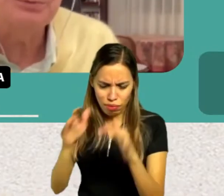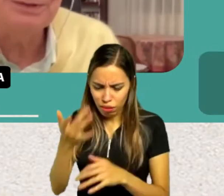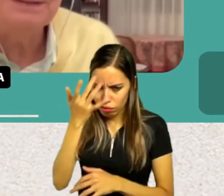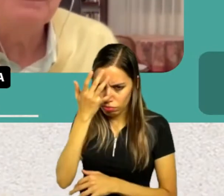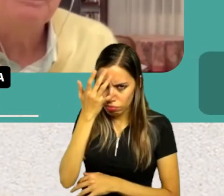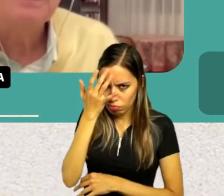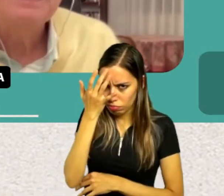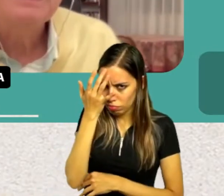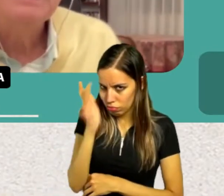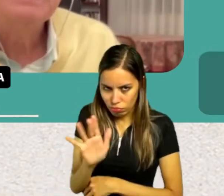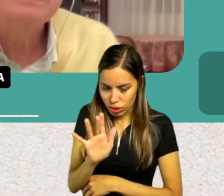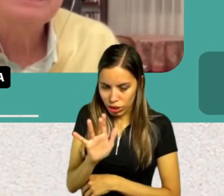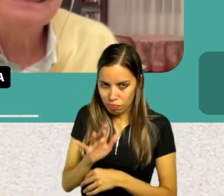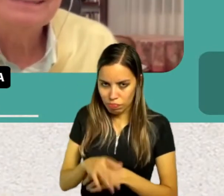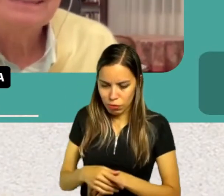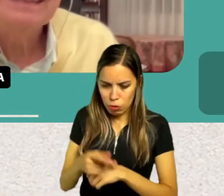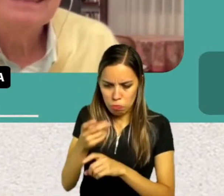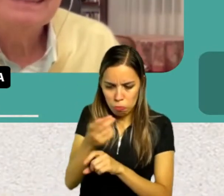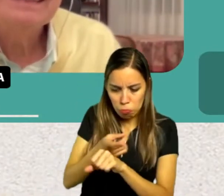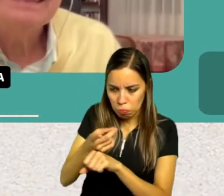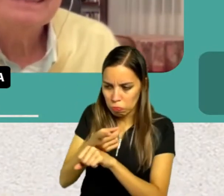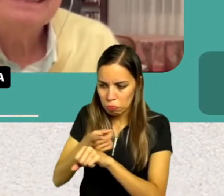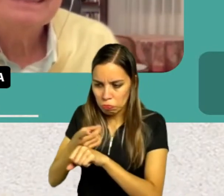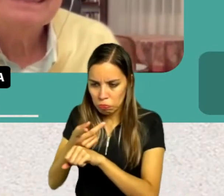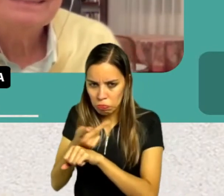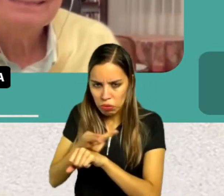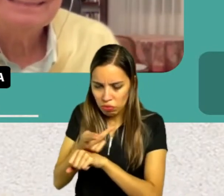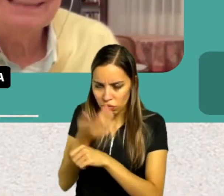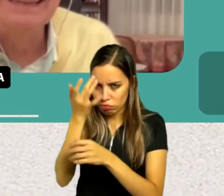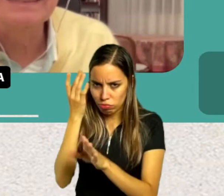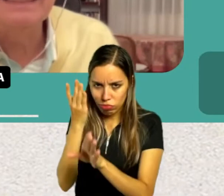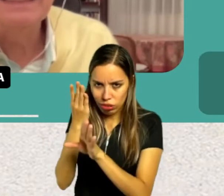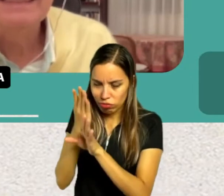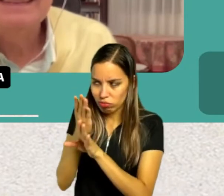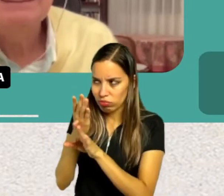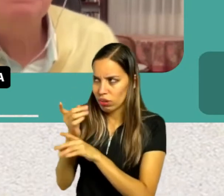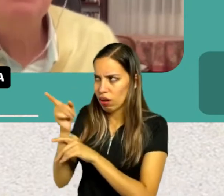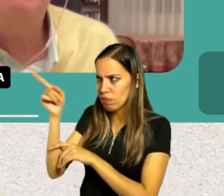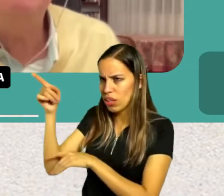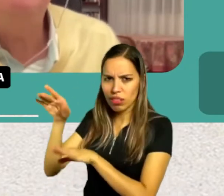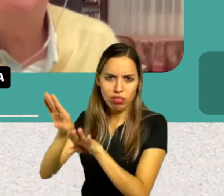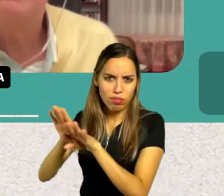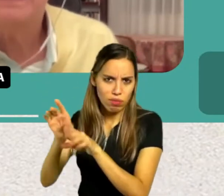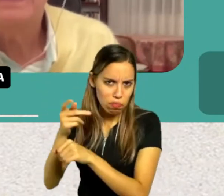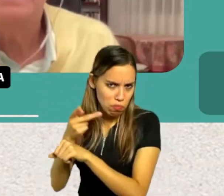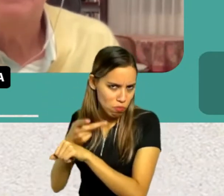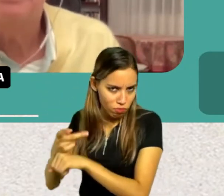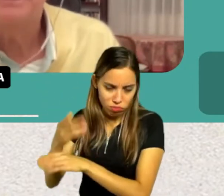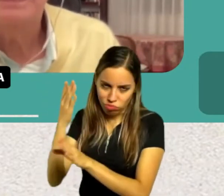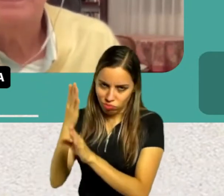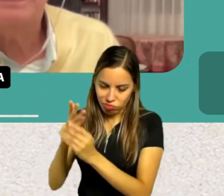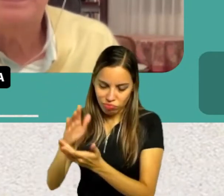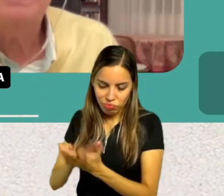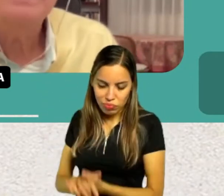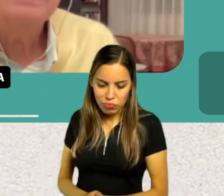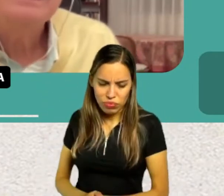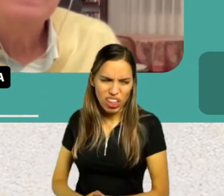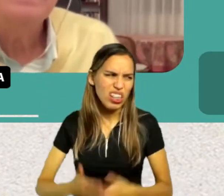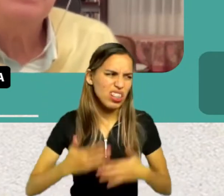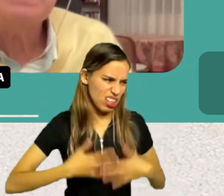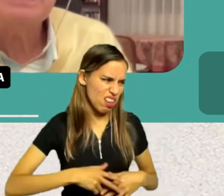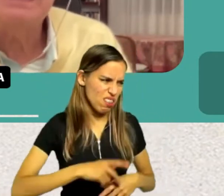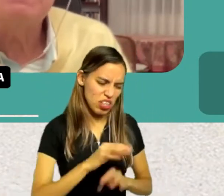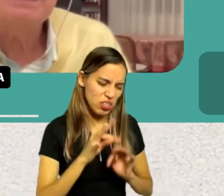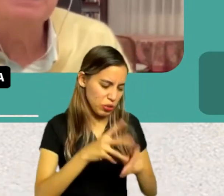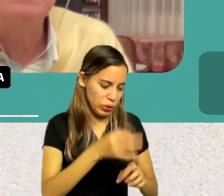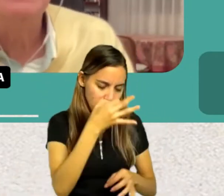não podia. Cancelar não, Drauzio, o evento aqui é daqui 4 dias. Não, Afonso, não tem problema, vai dar tudo certo.